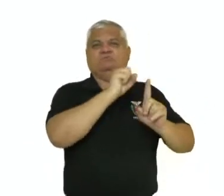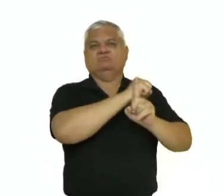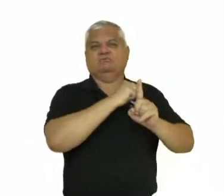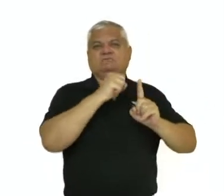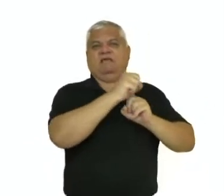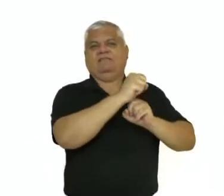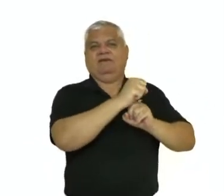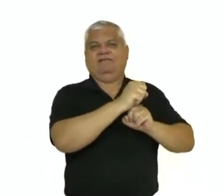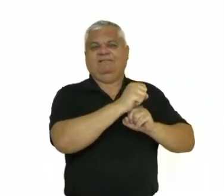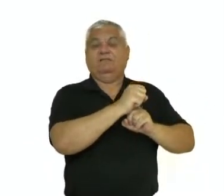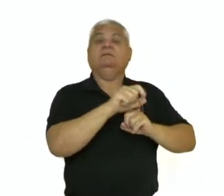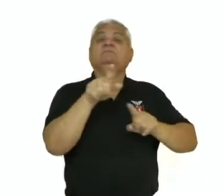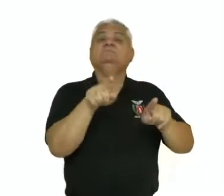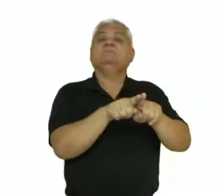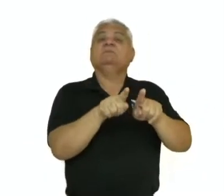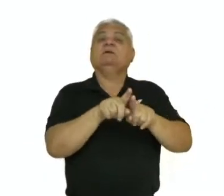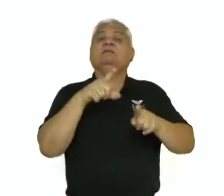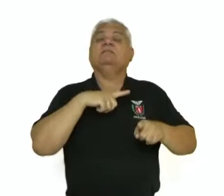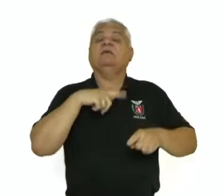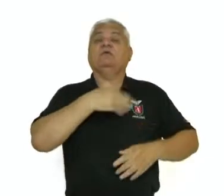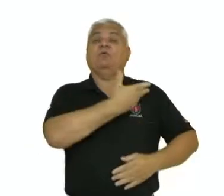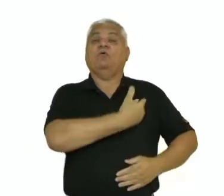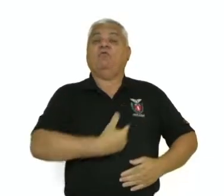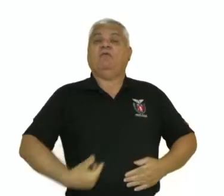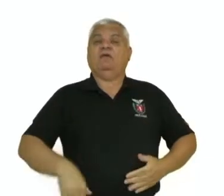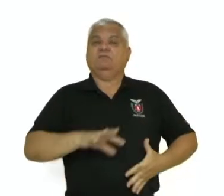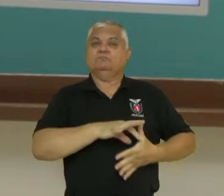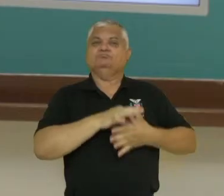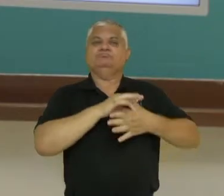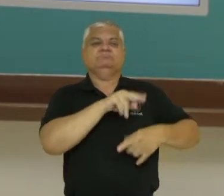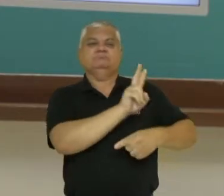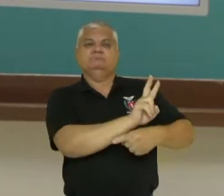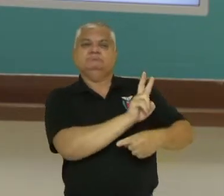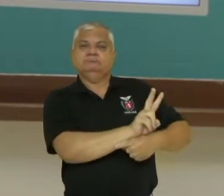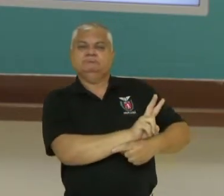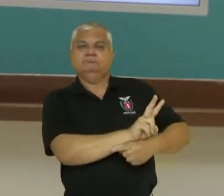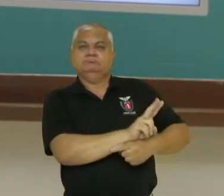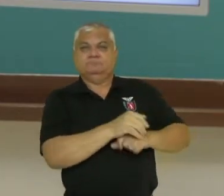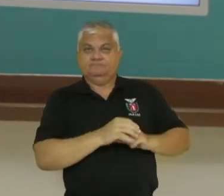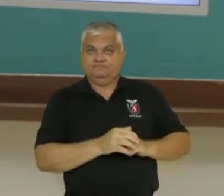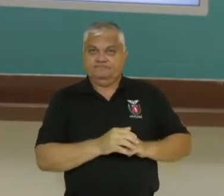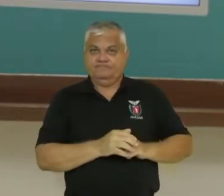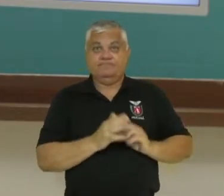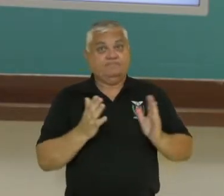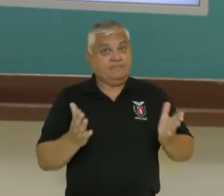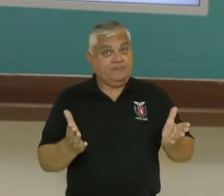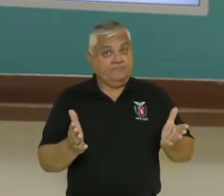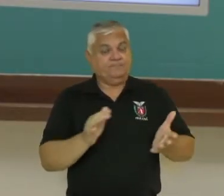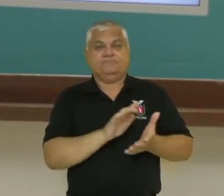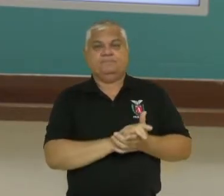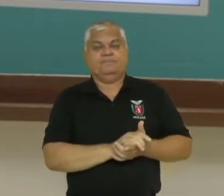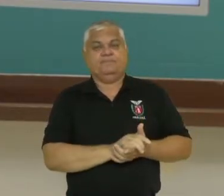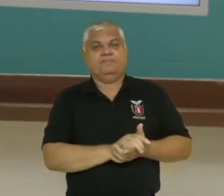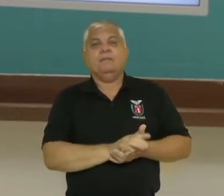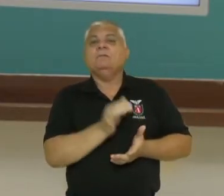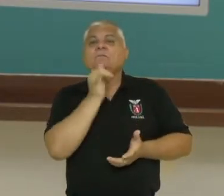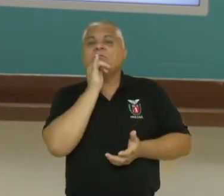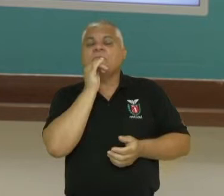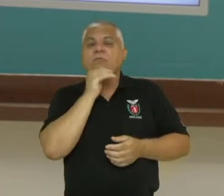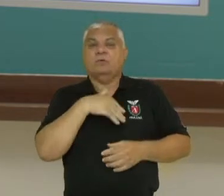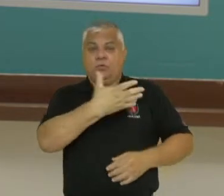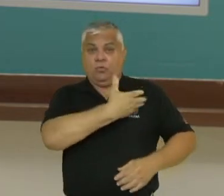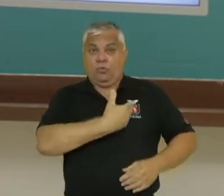sociedade e gerenciados pelo Estado. Então, no ideal socialista, o